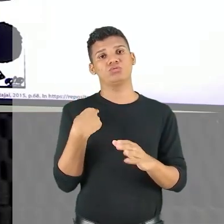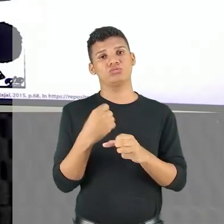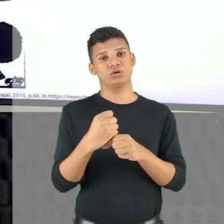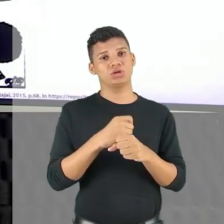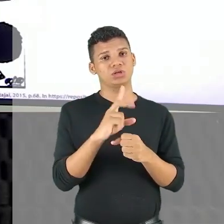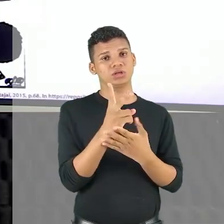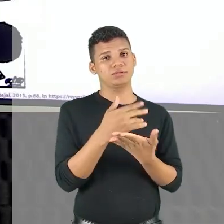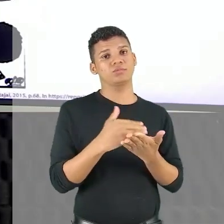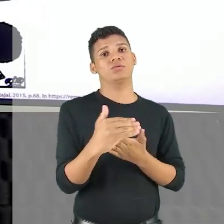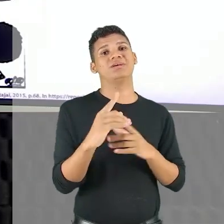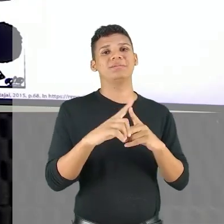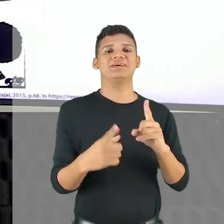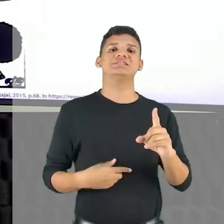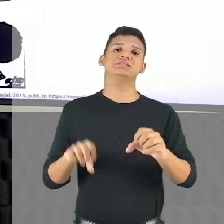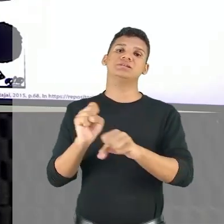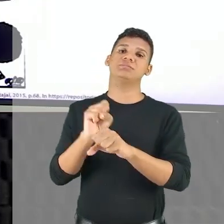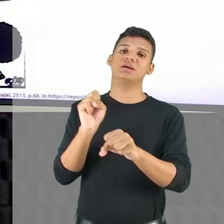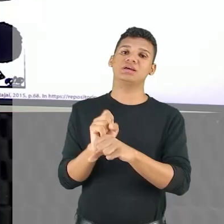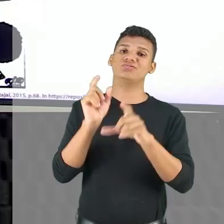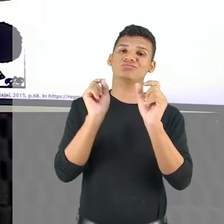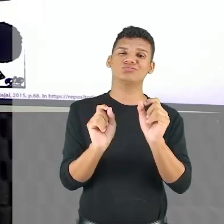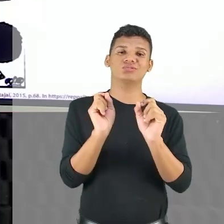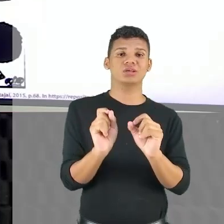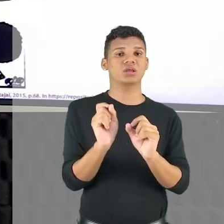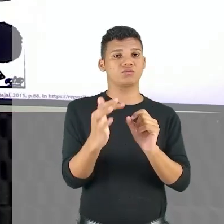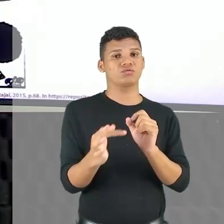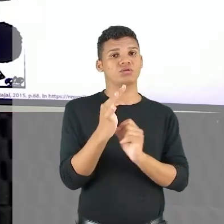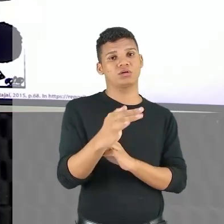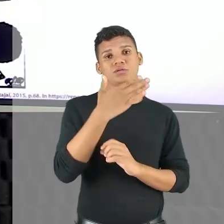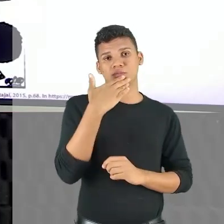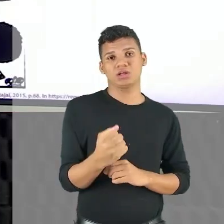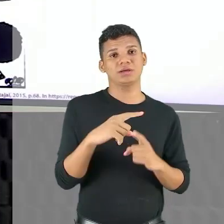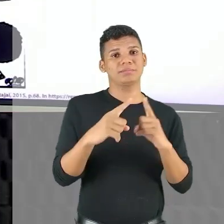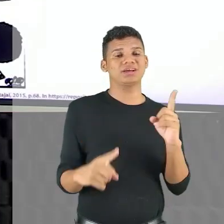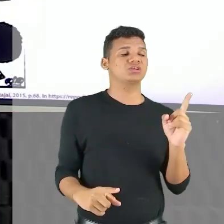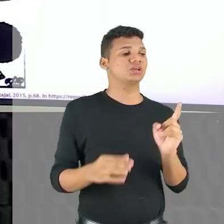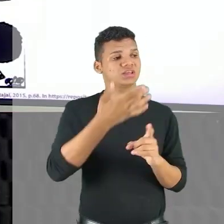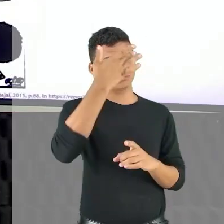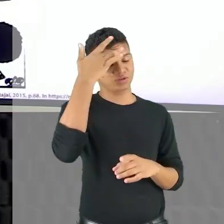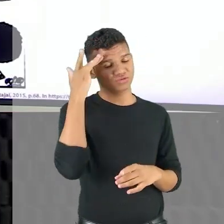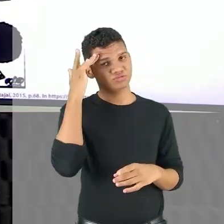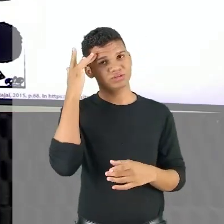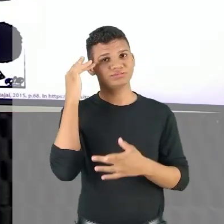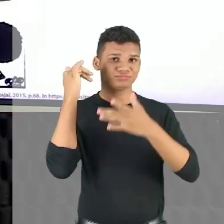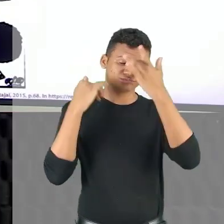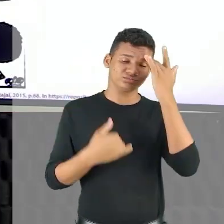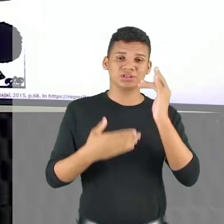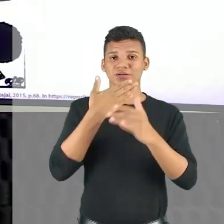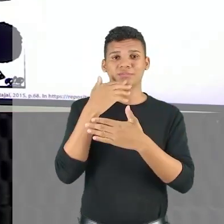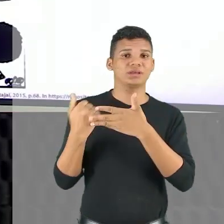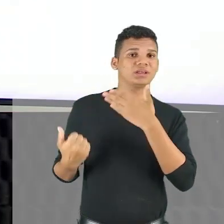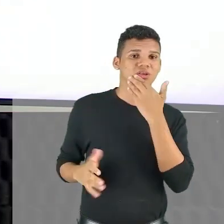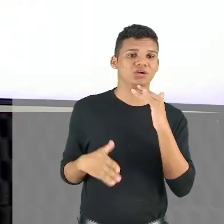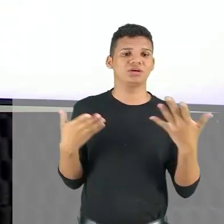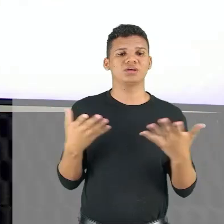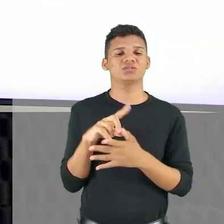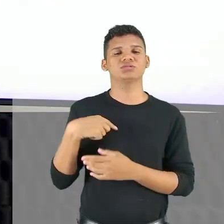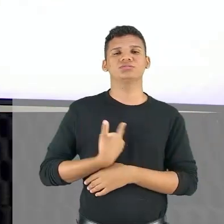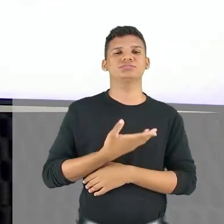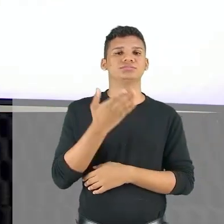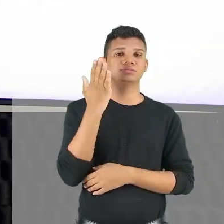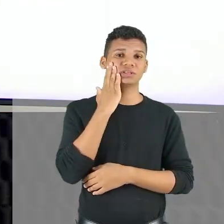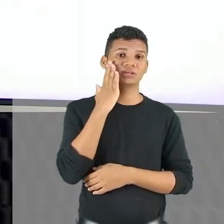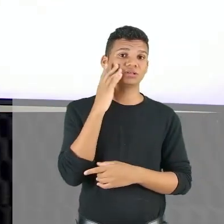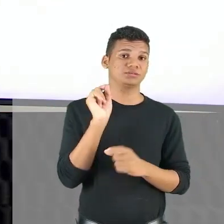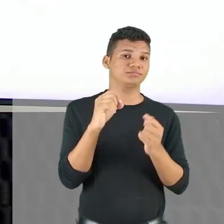começa, espera que o que seja melhor sejam as pessoas, tá? Então, bora lá para a questão. Vamos entender aqui. Já fizemos